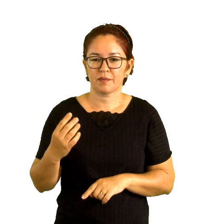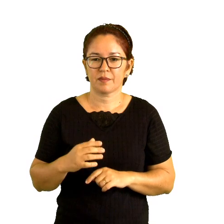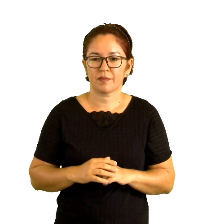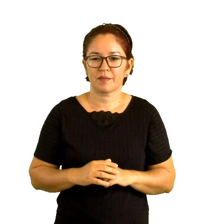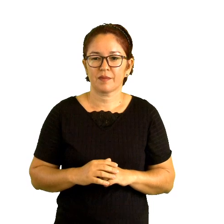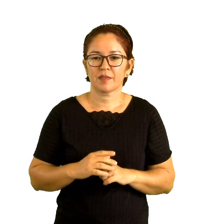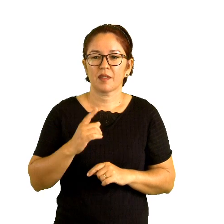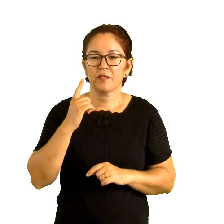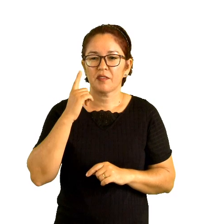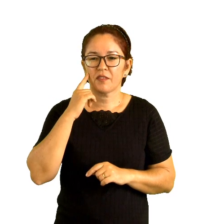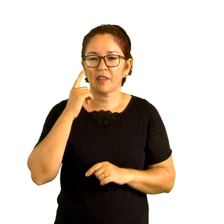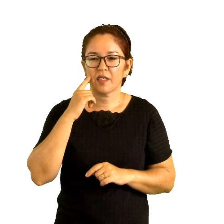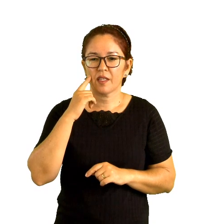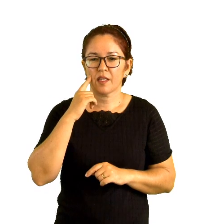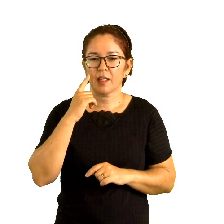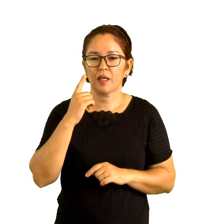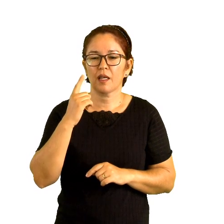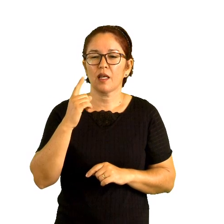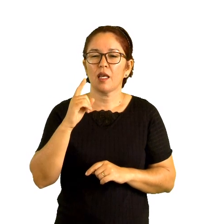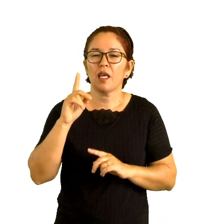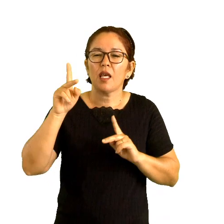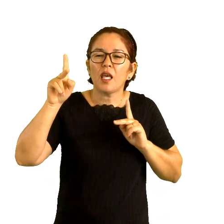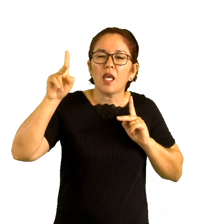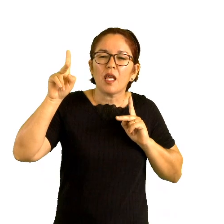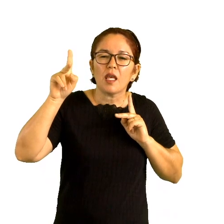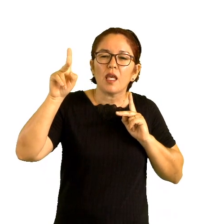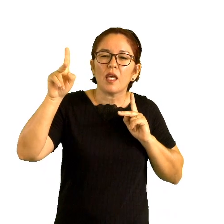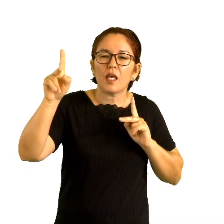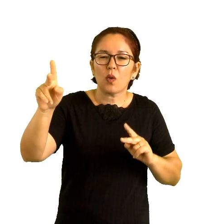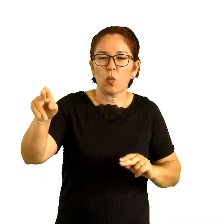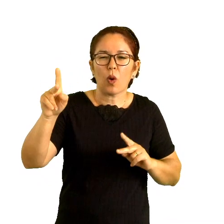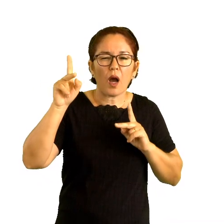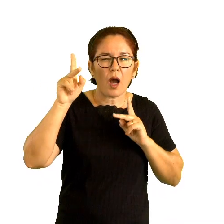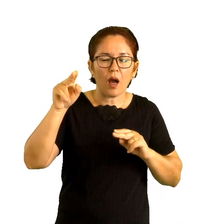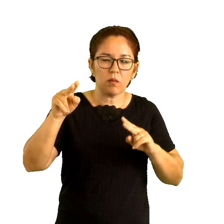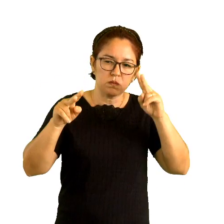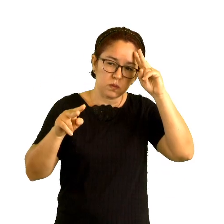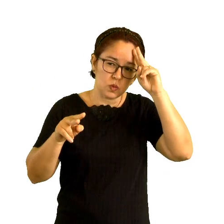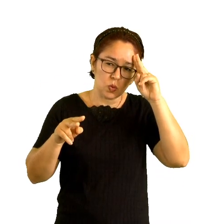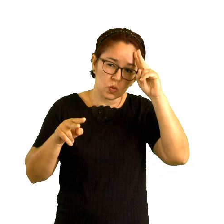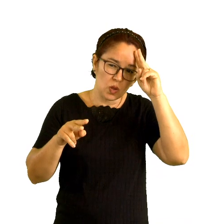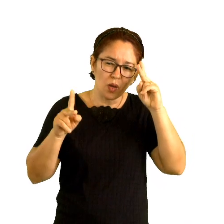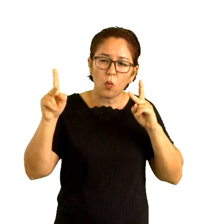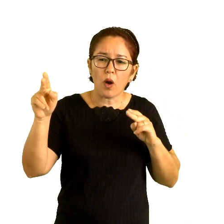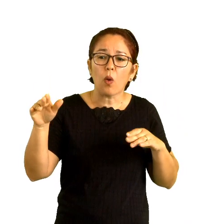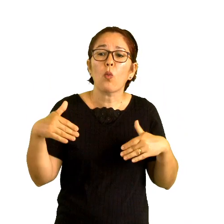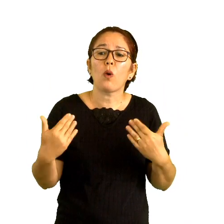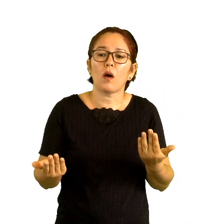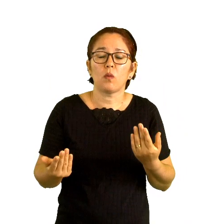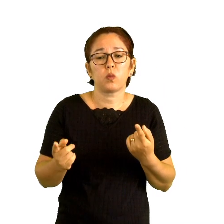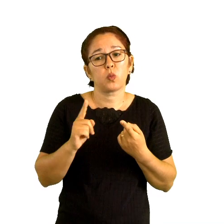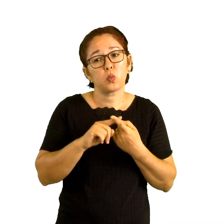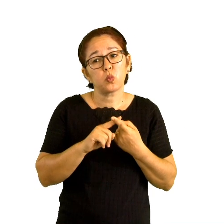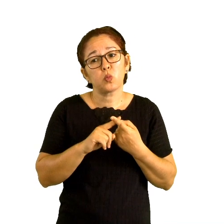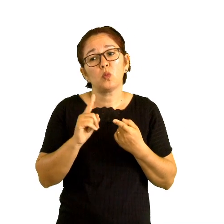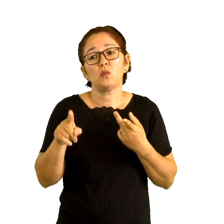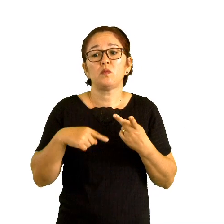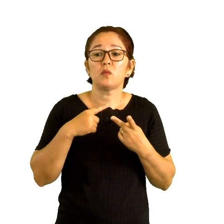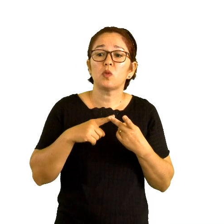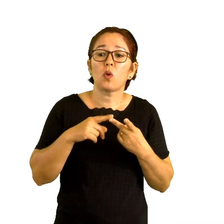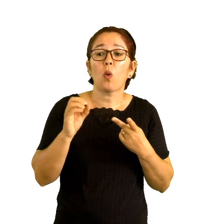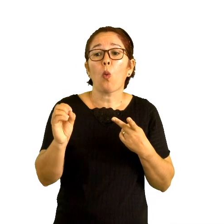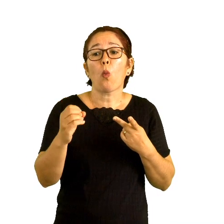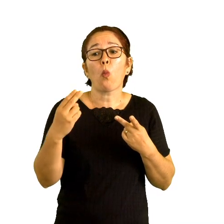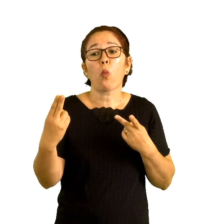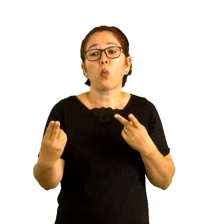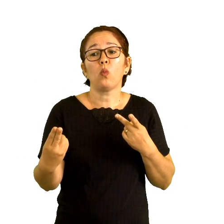mostra realmente a ordem da história? É a imagem número 1? É a imagem número 2 ou a imagem número